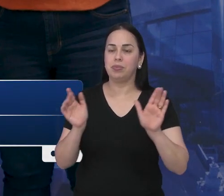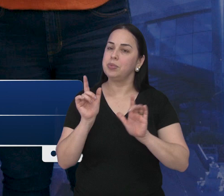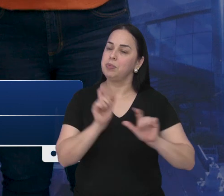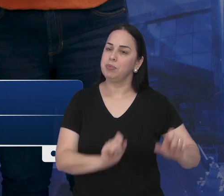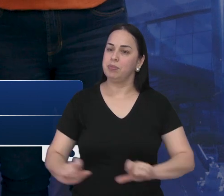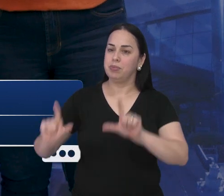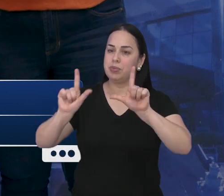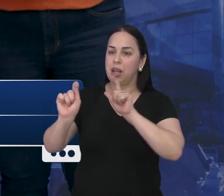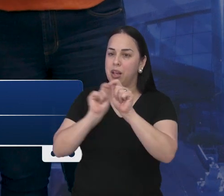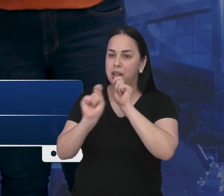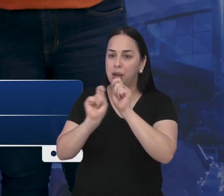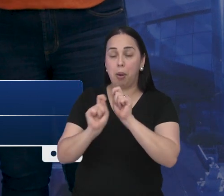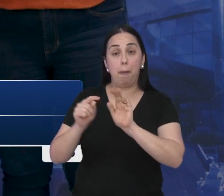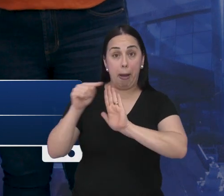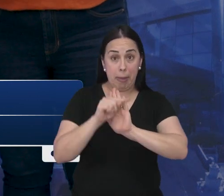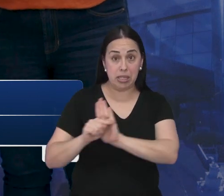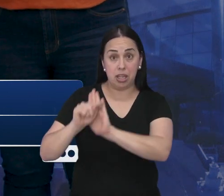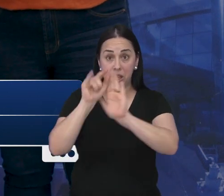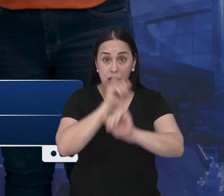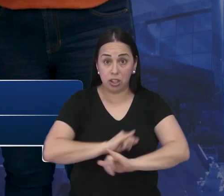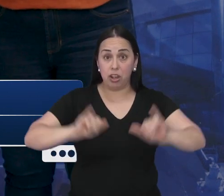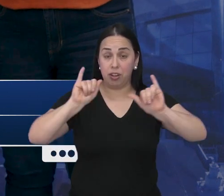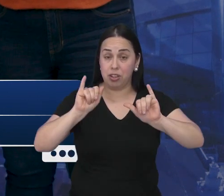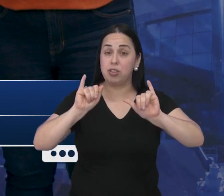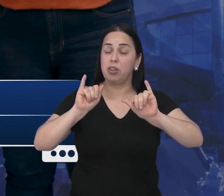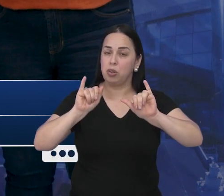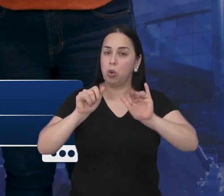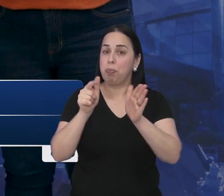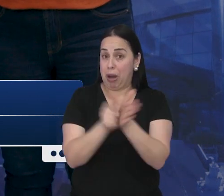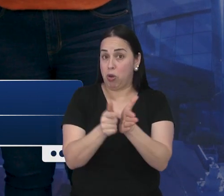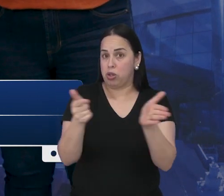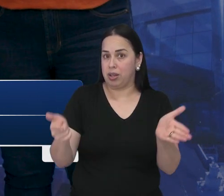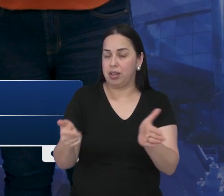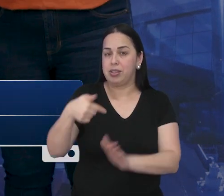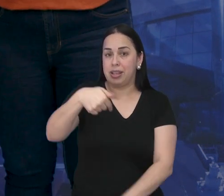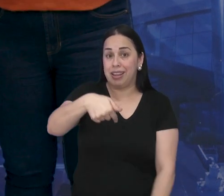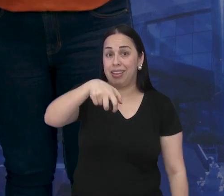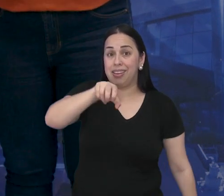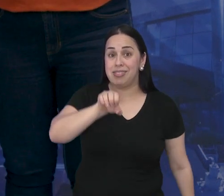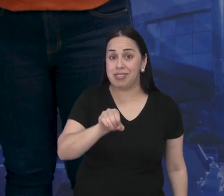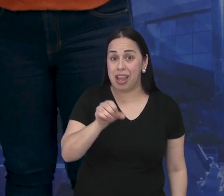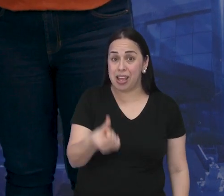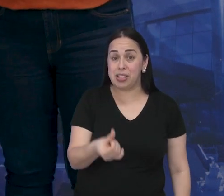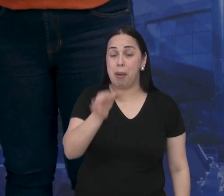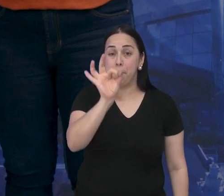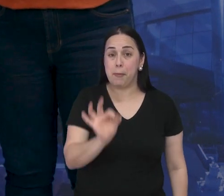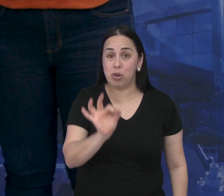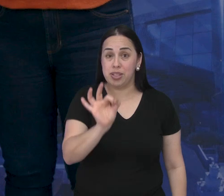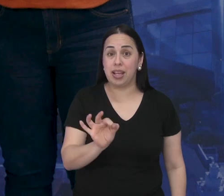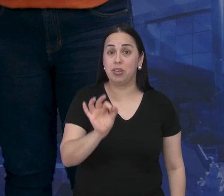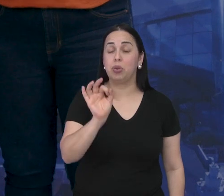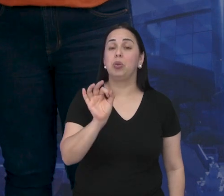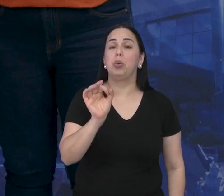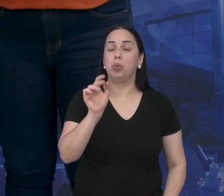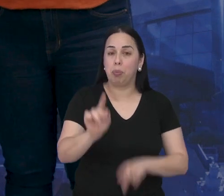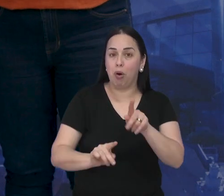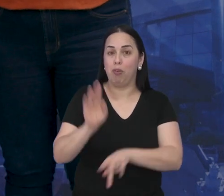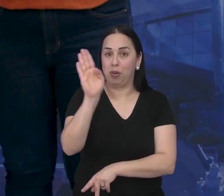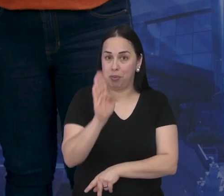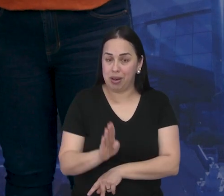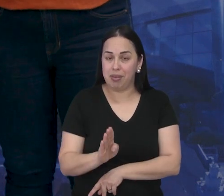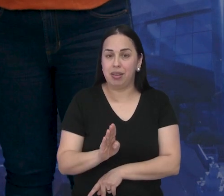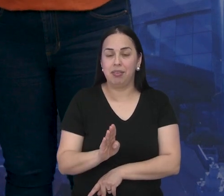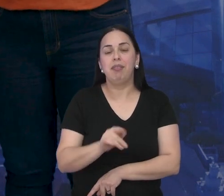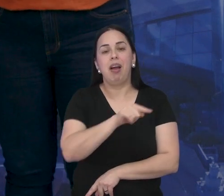Olá, Boletim Entrevista no ar. Uma pesquisa divulgada pelo Datafolha mostrou que 76% dos brasileiros acreditam